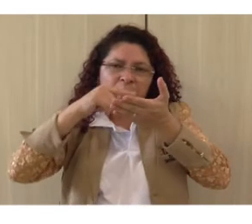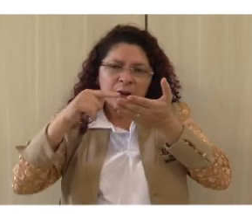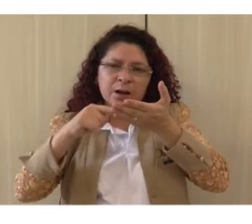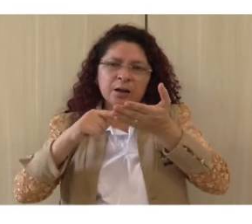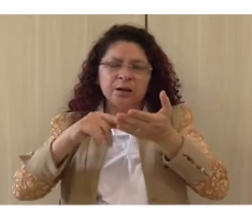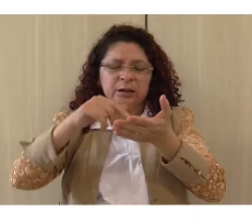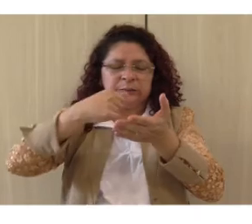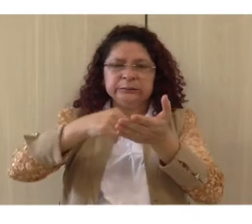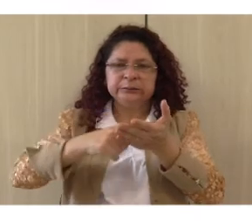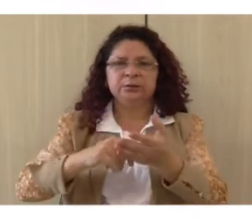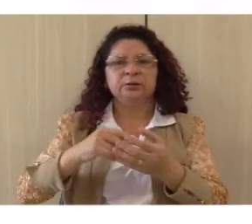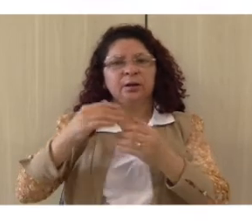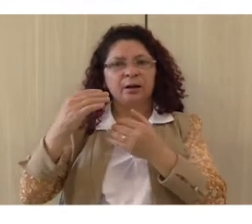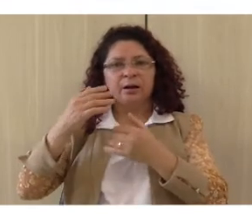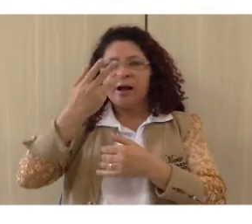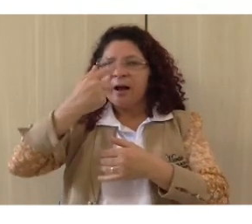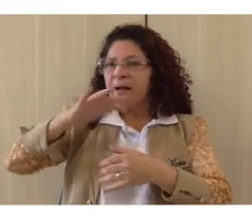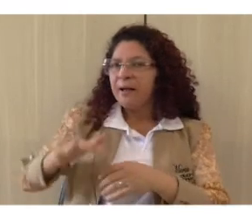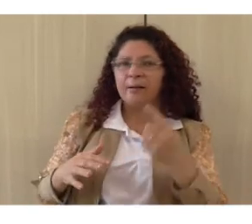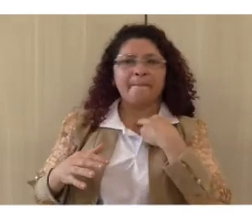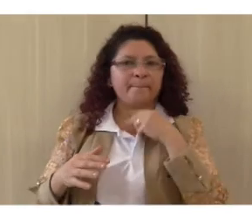alfabetizado ou infantil. Item